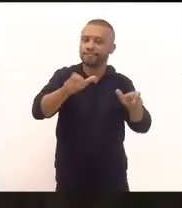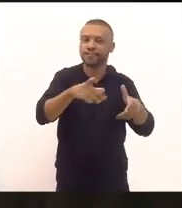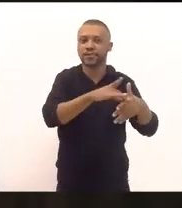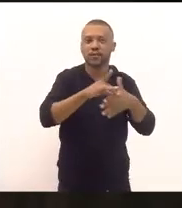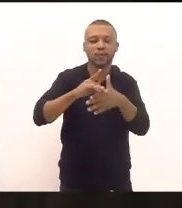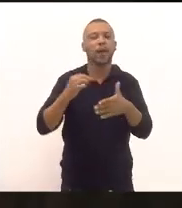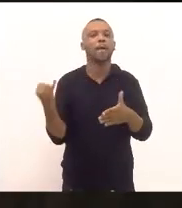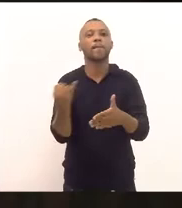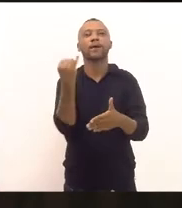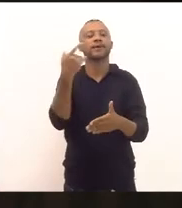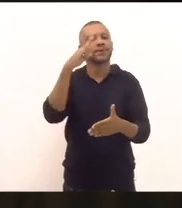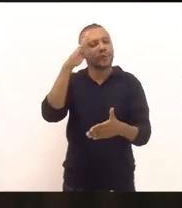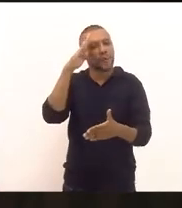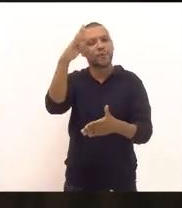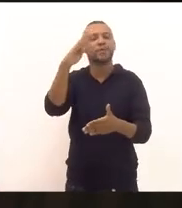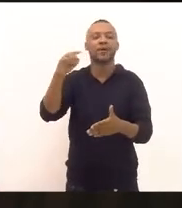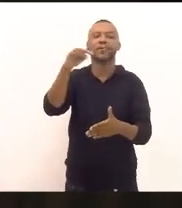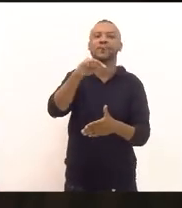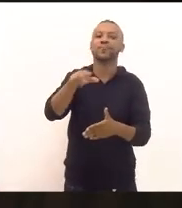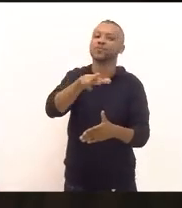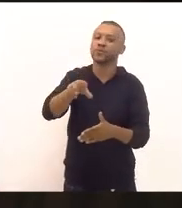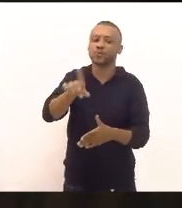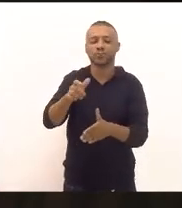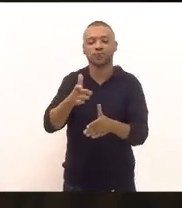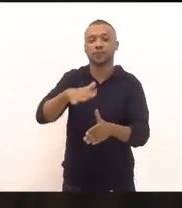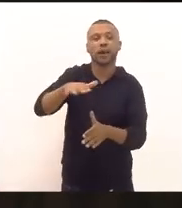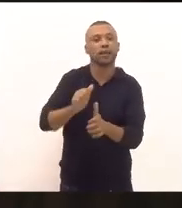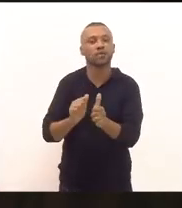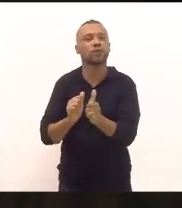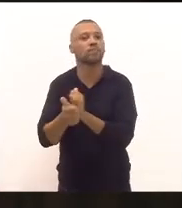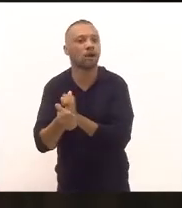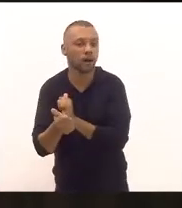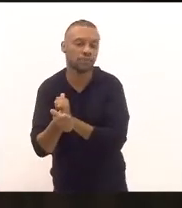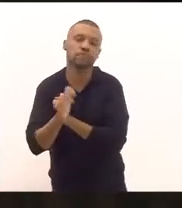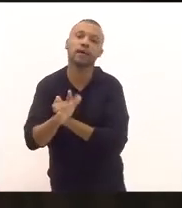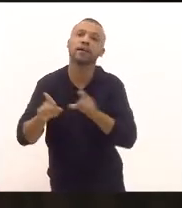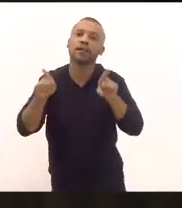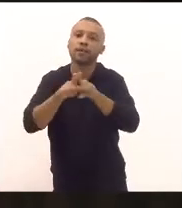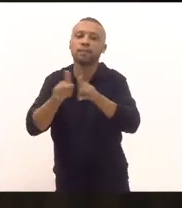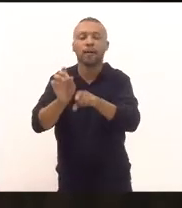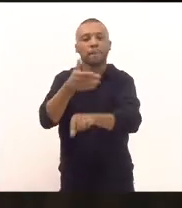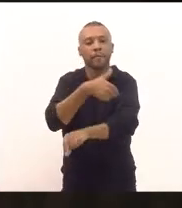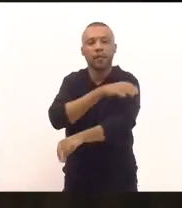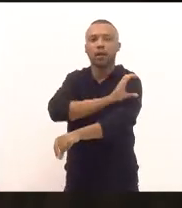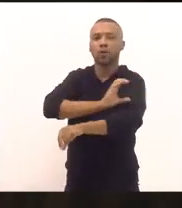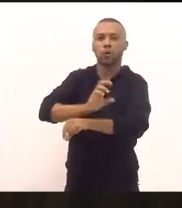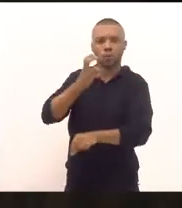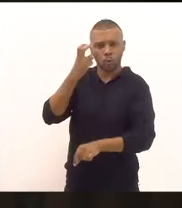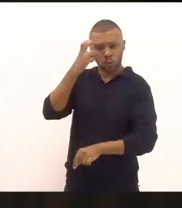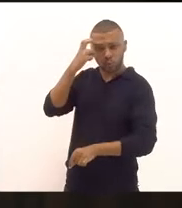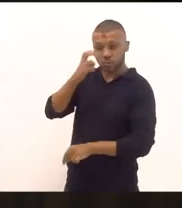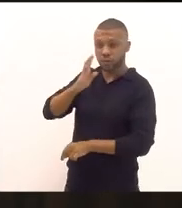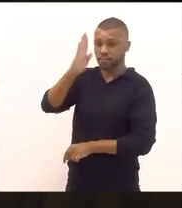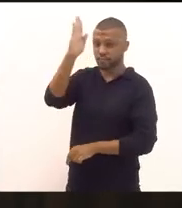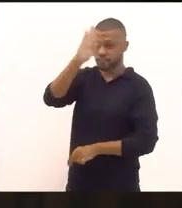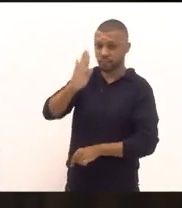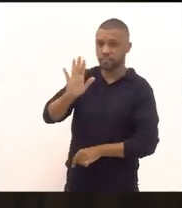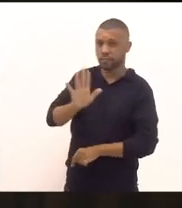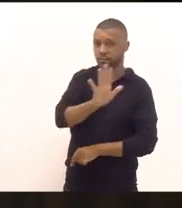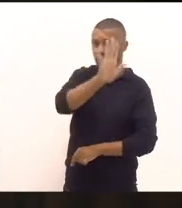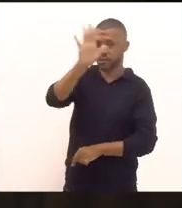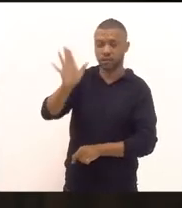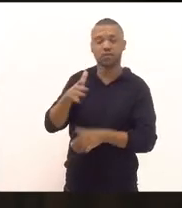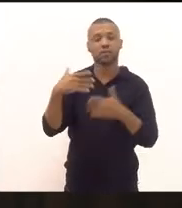e centrais não só para o esporte mas também para a cultura brasileira Então nesse sentido